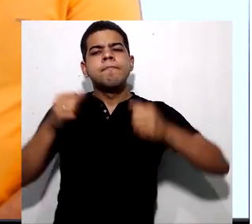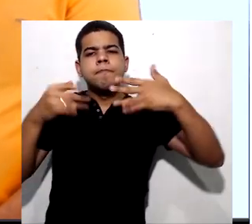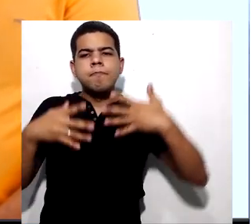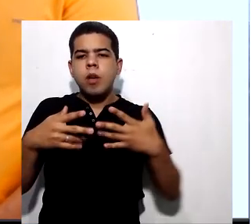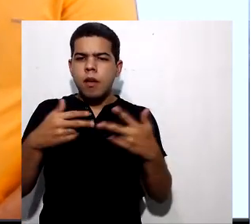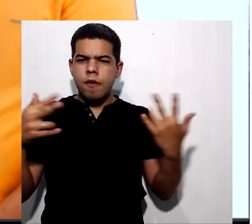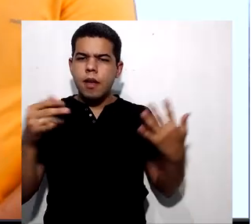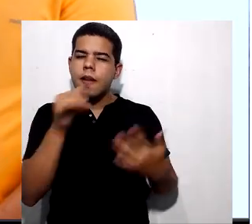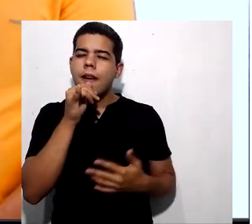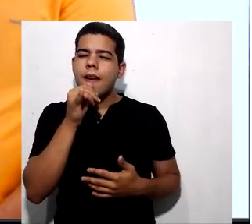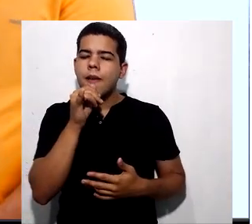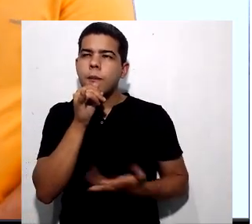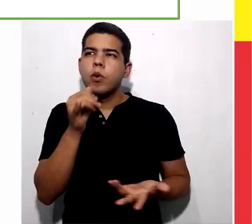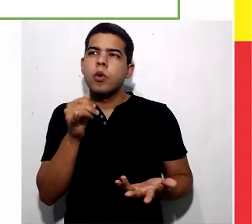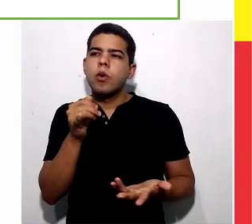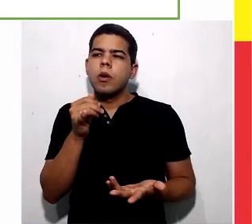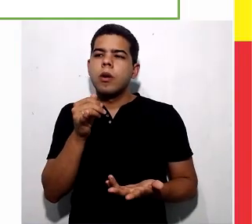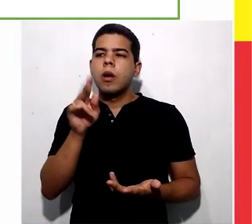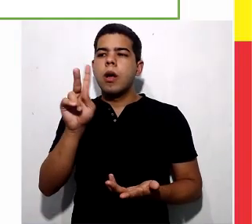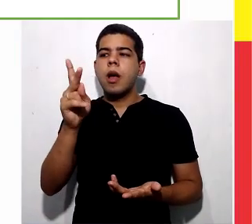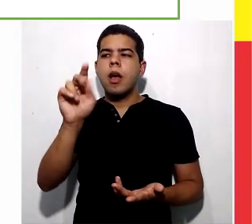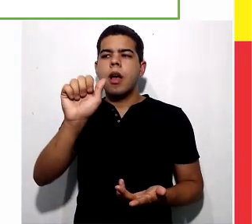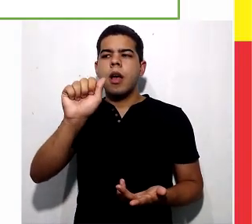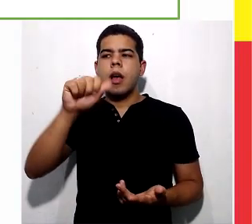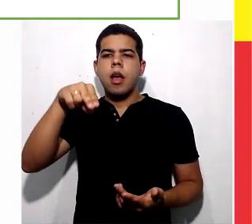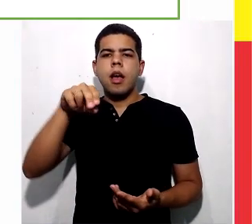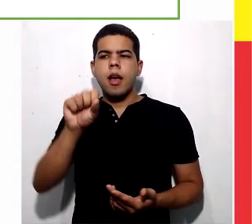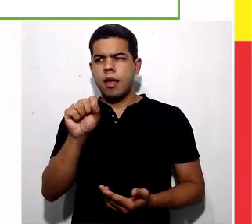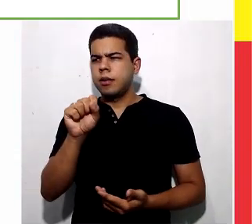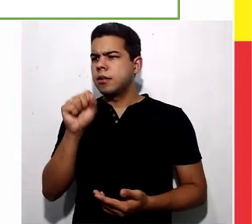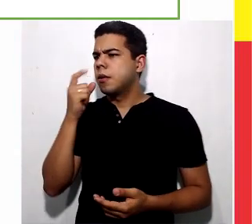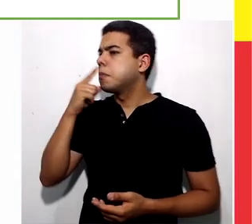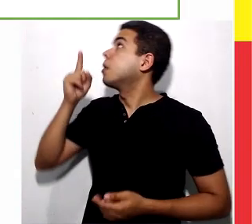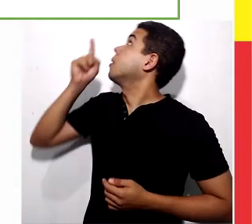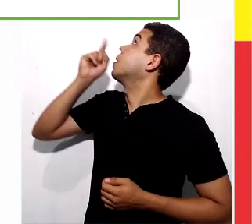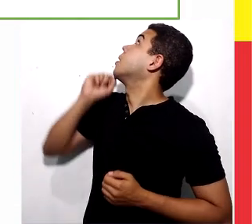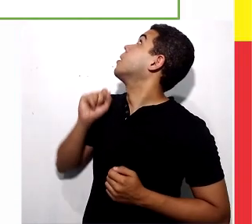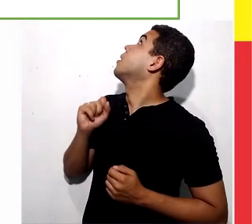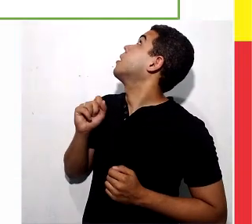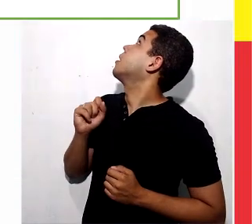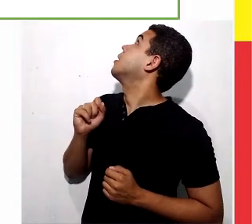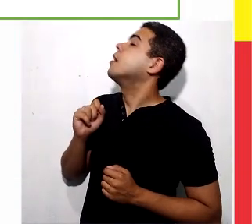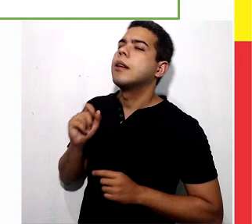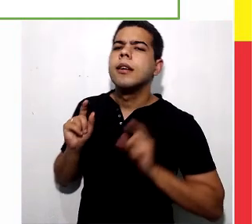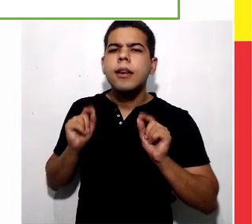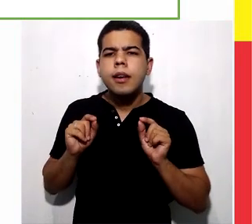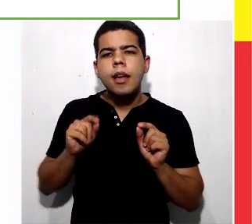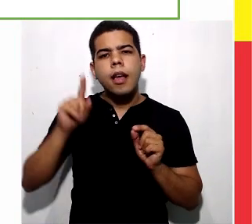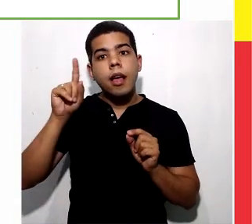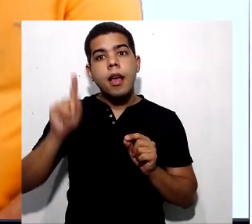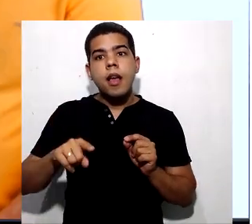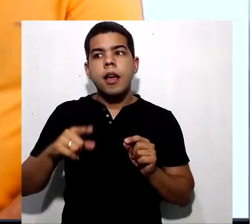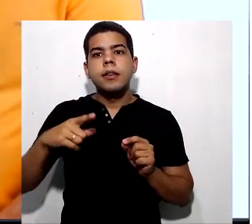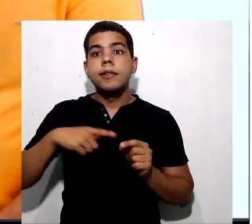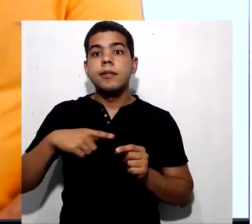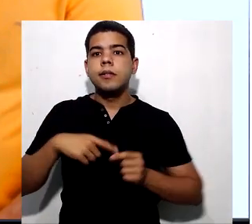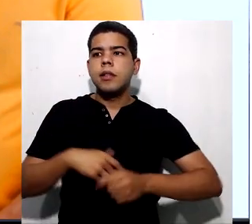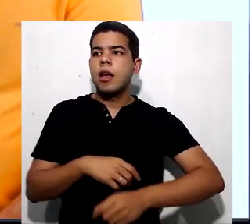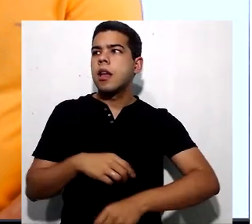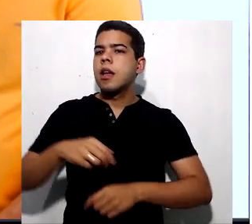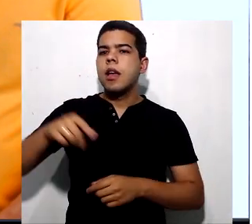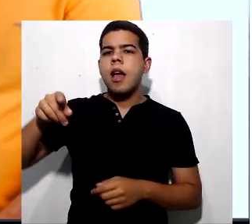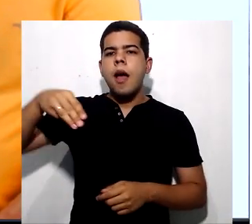o seguinte, o Hans. Quem é esse personagem Hans, como nós temos aí na tela? Vai ser justamente o que vai provocar a morte